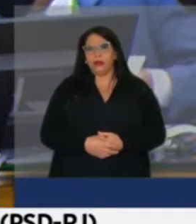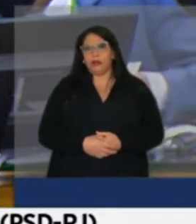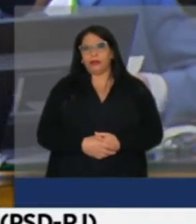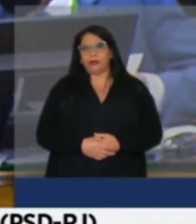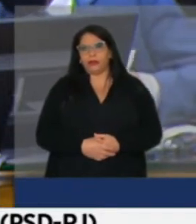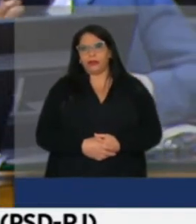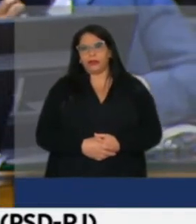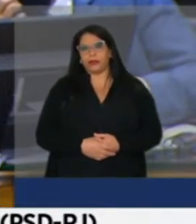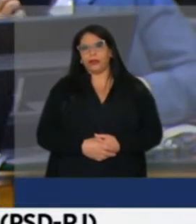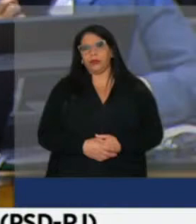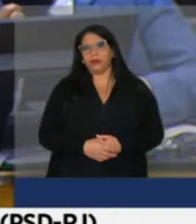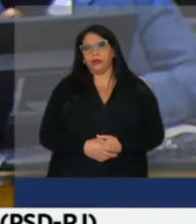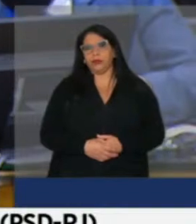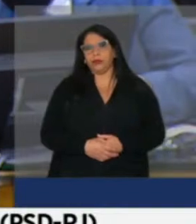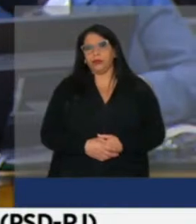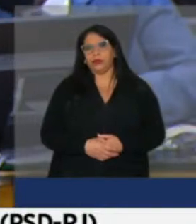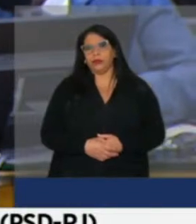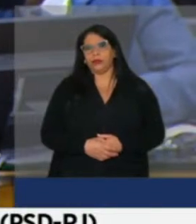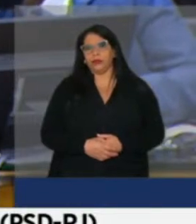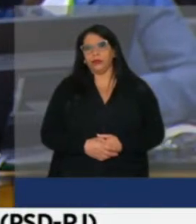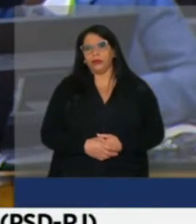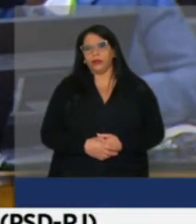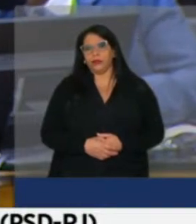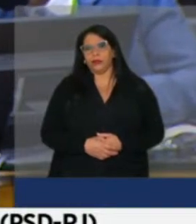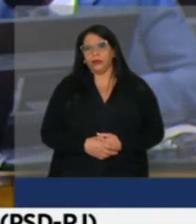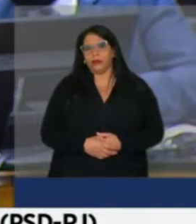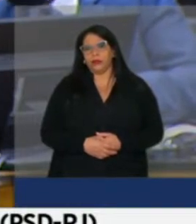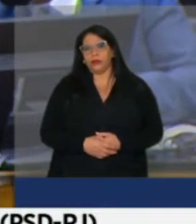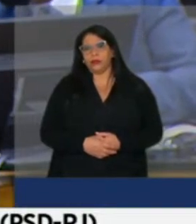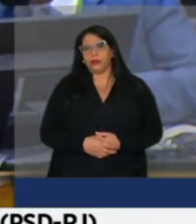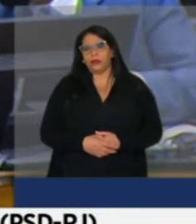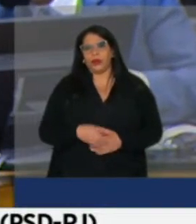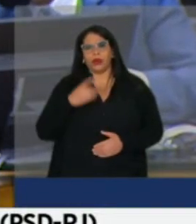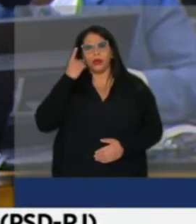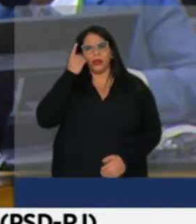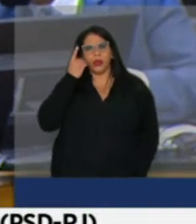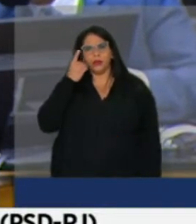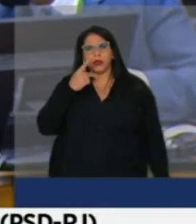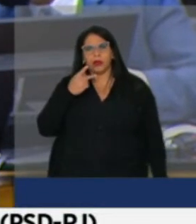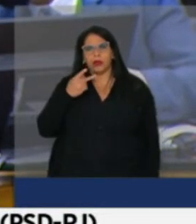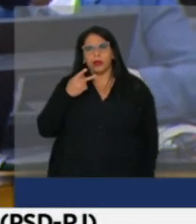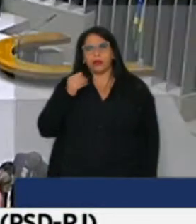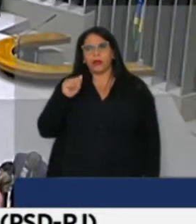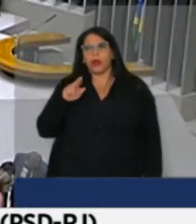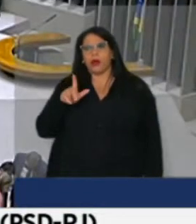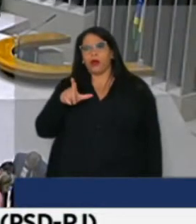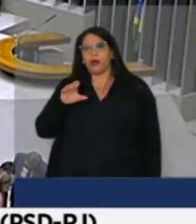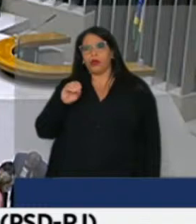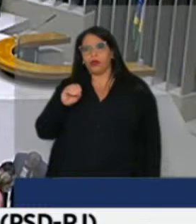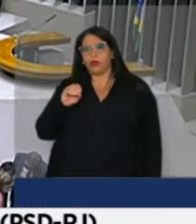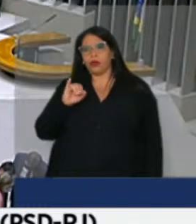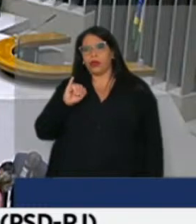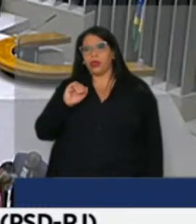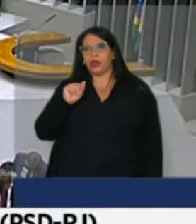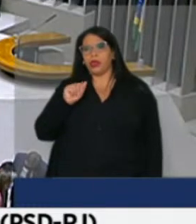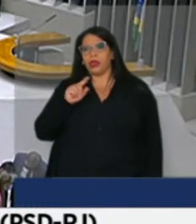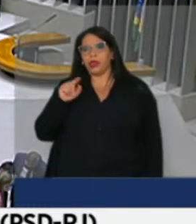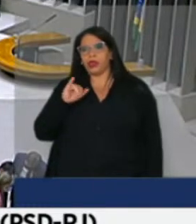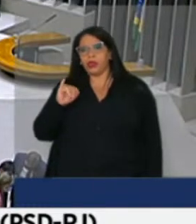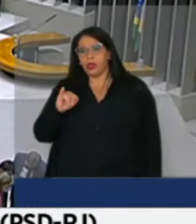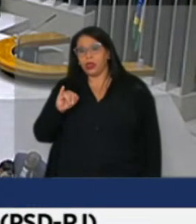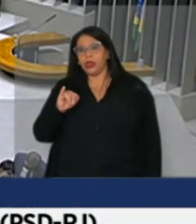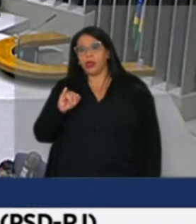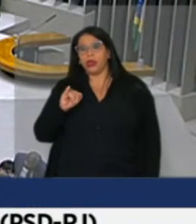O deputado Paulo Aze Paulo Azido, Democratas da Bahia,